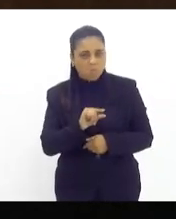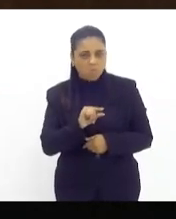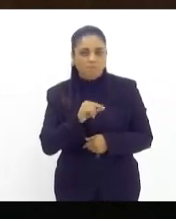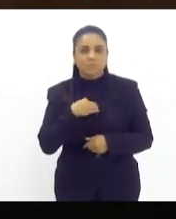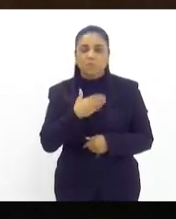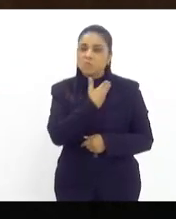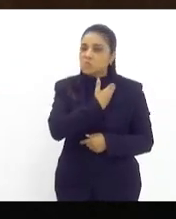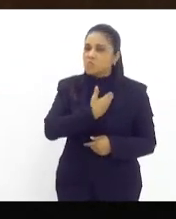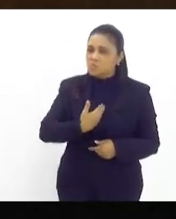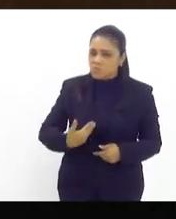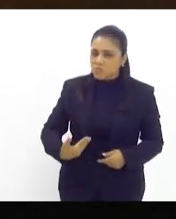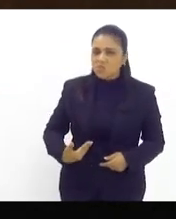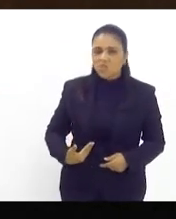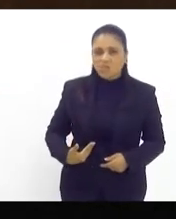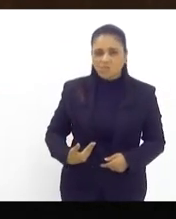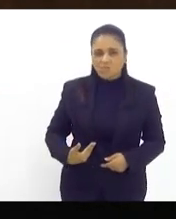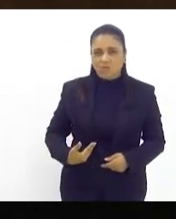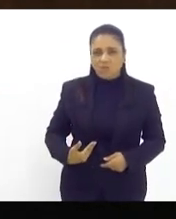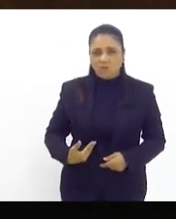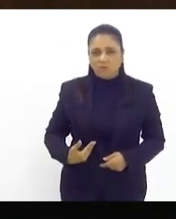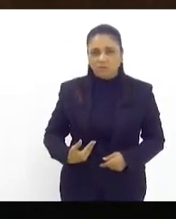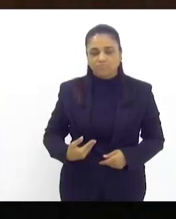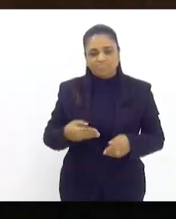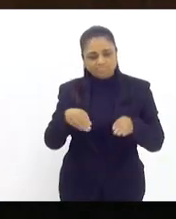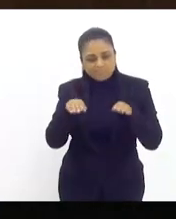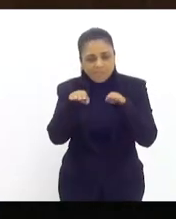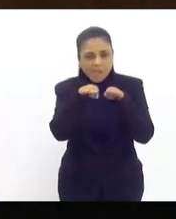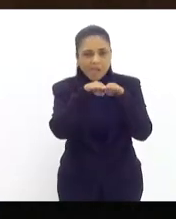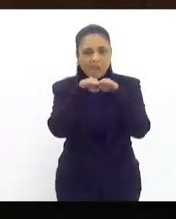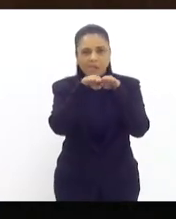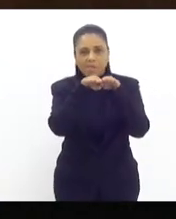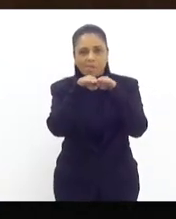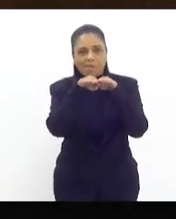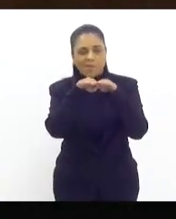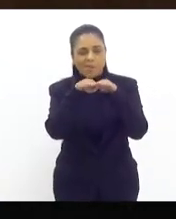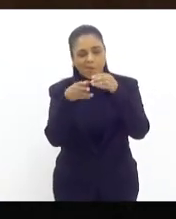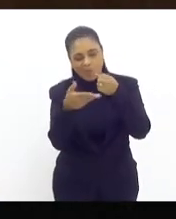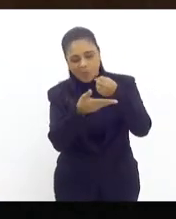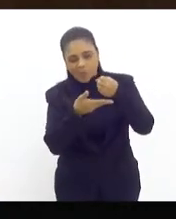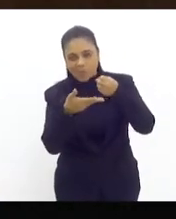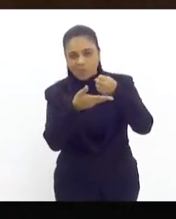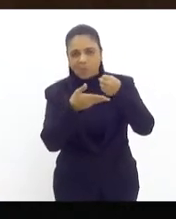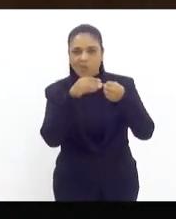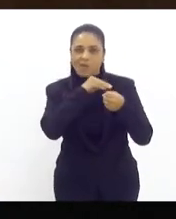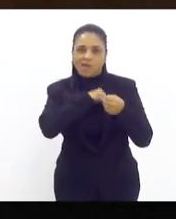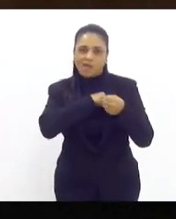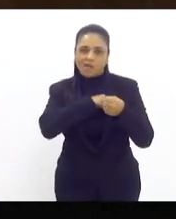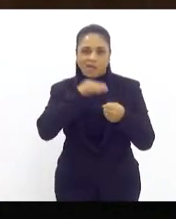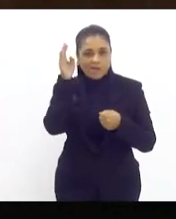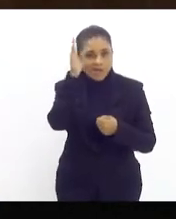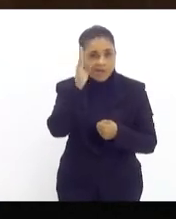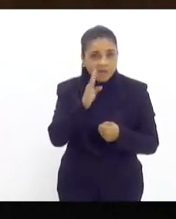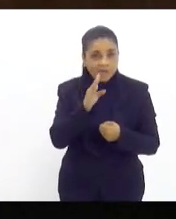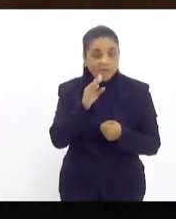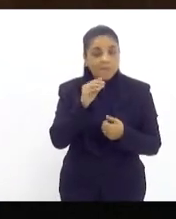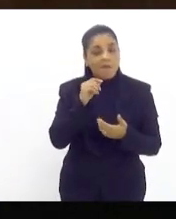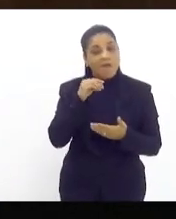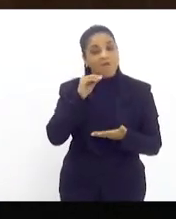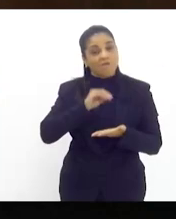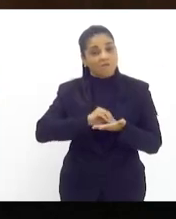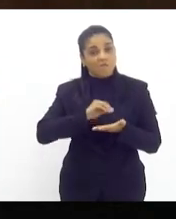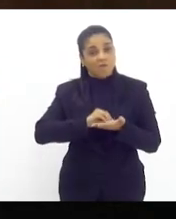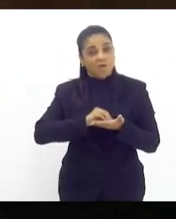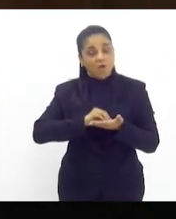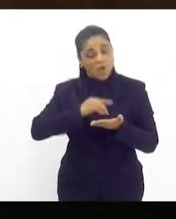governador fez a equiparação no piso Nacional mas falta o governador cumprir